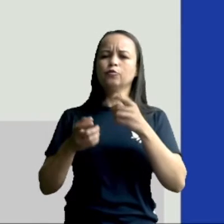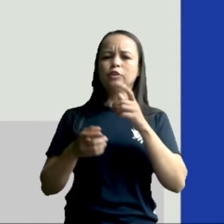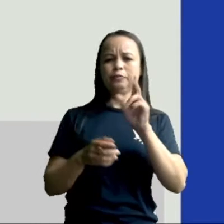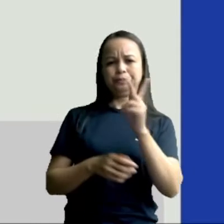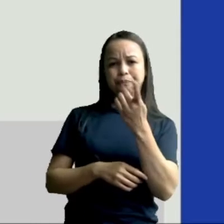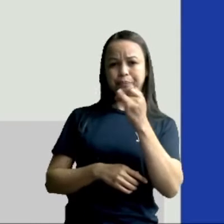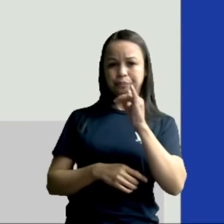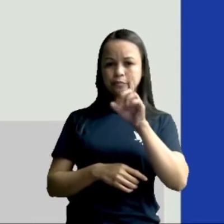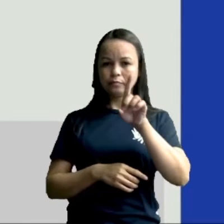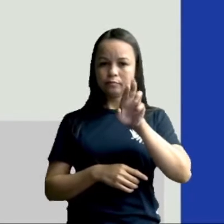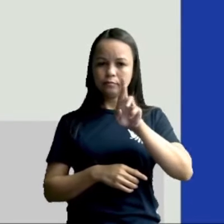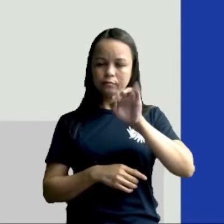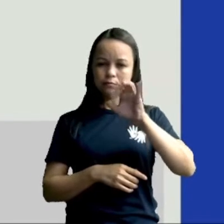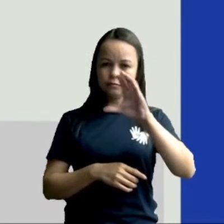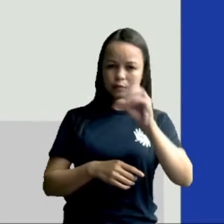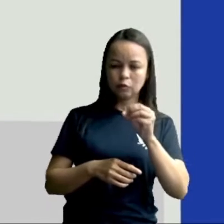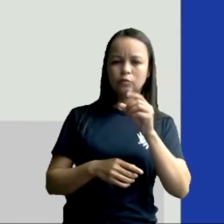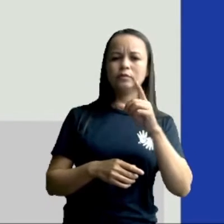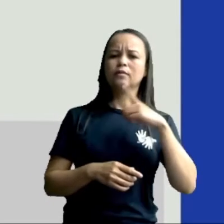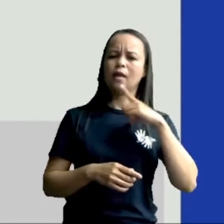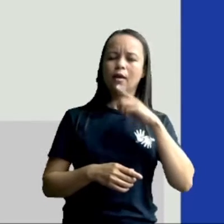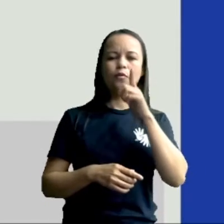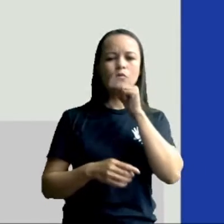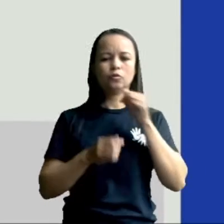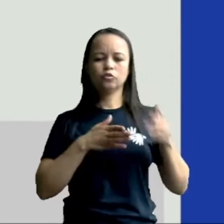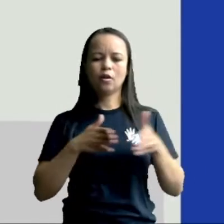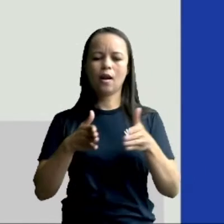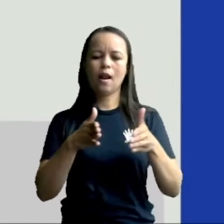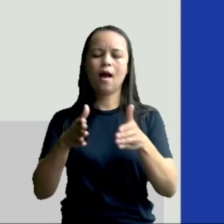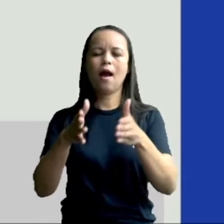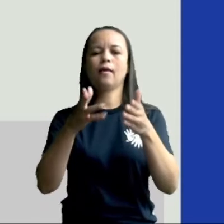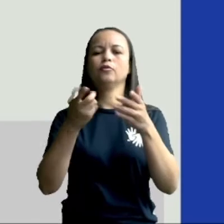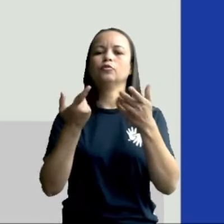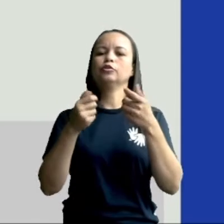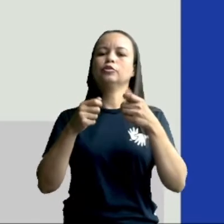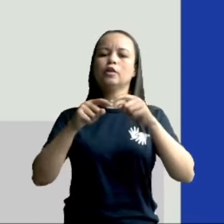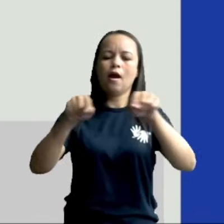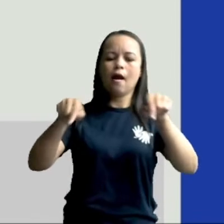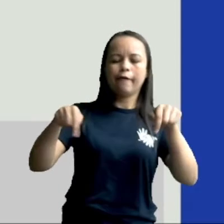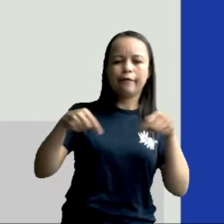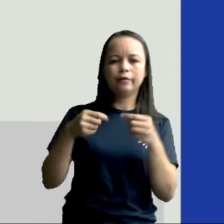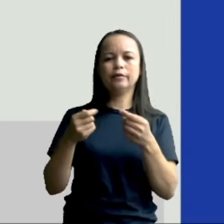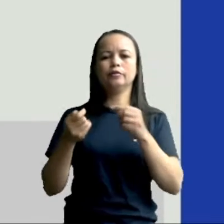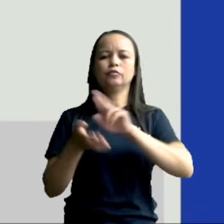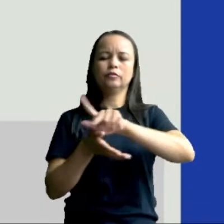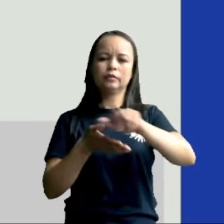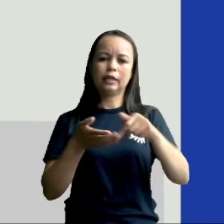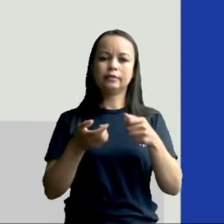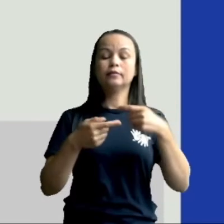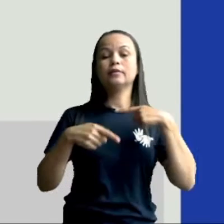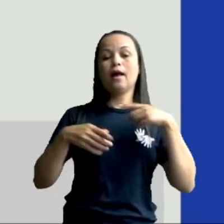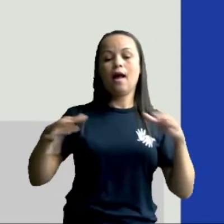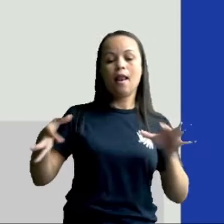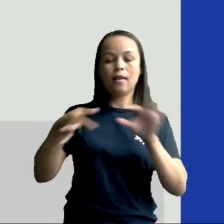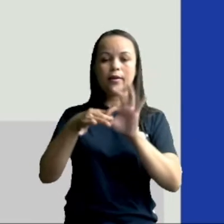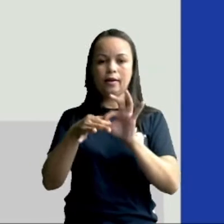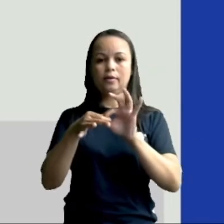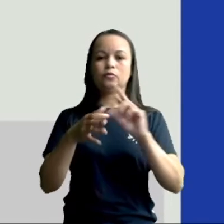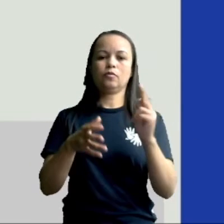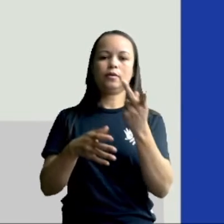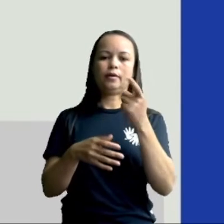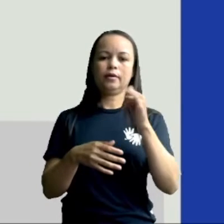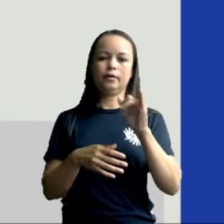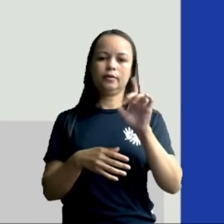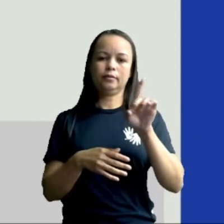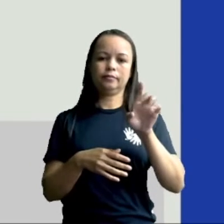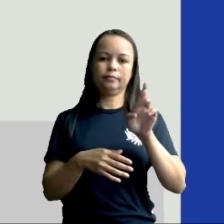águas subterrâneas, rios. E isso tudo está ligado com a energia hidroelétrica, tá certo?